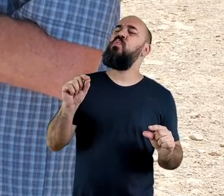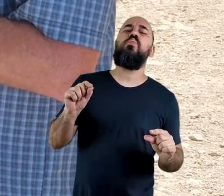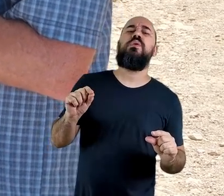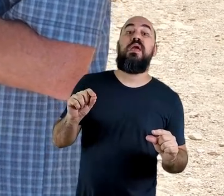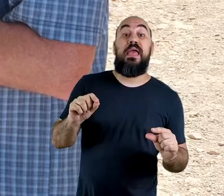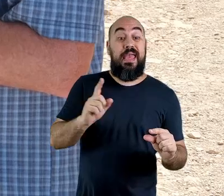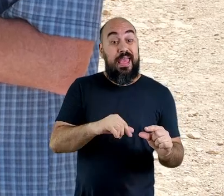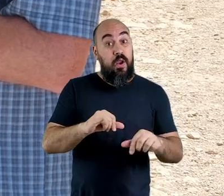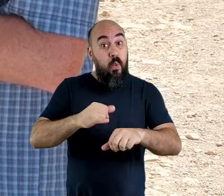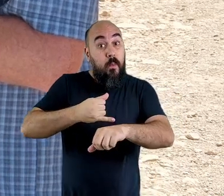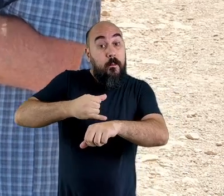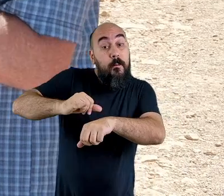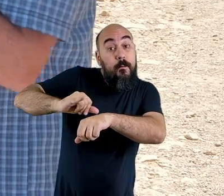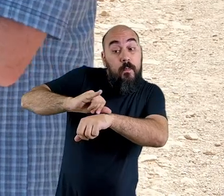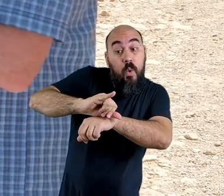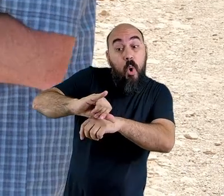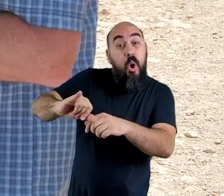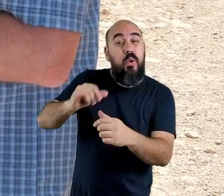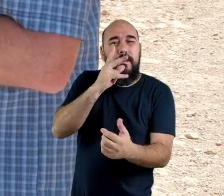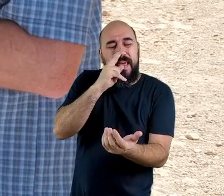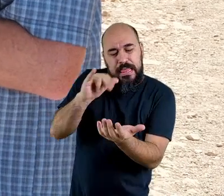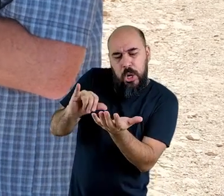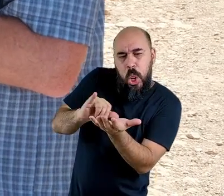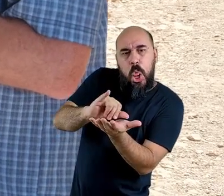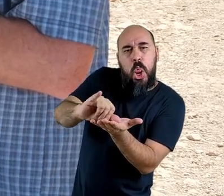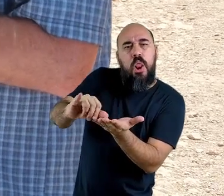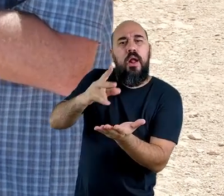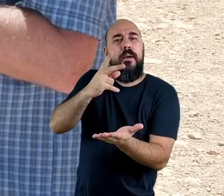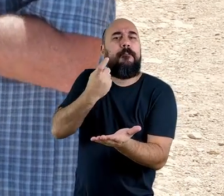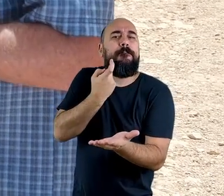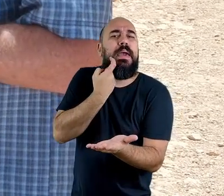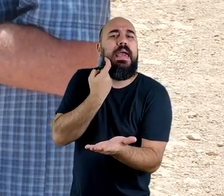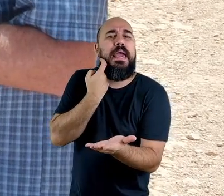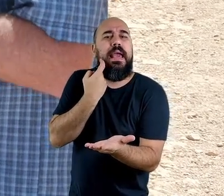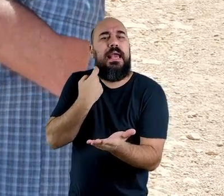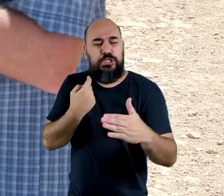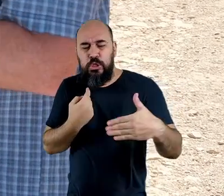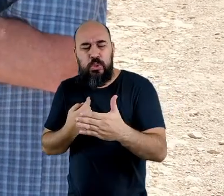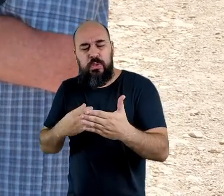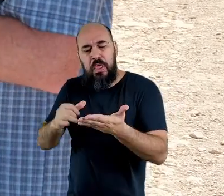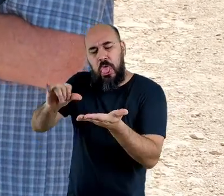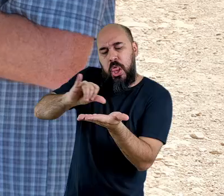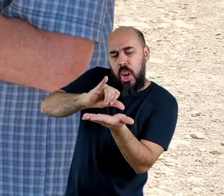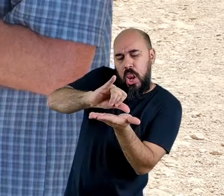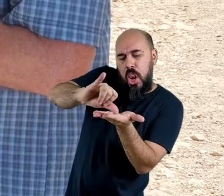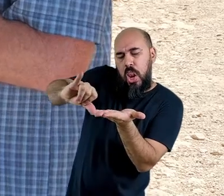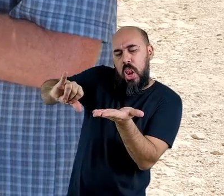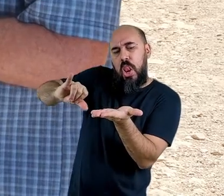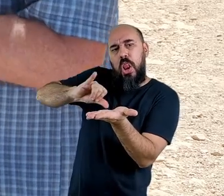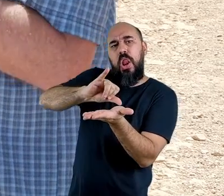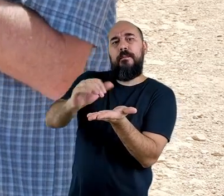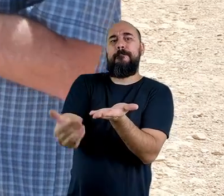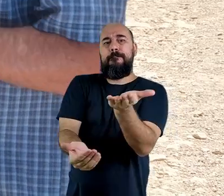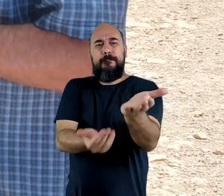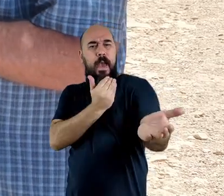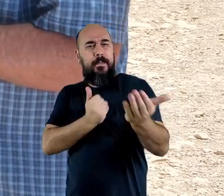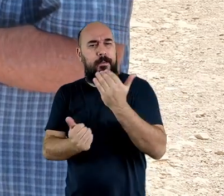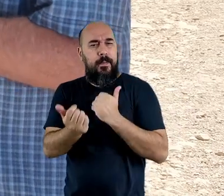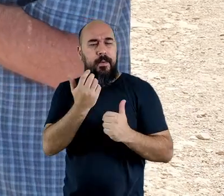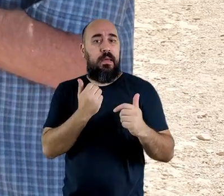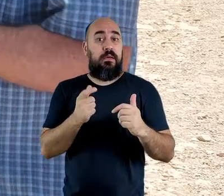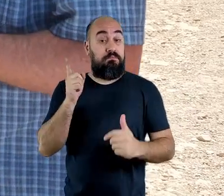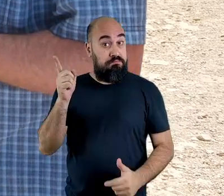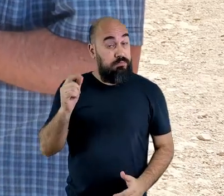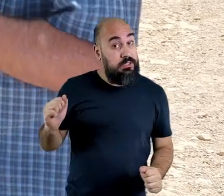peixe muito especial que era muito, muito popular no mundo romano. E provavelmente quando Herodes quis passar suas séries aqui, ele não